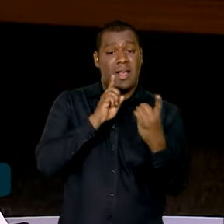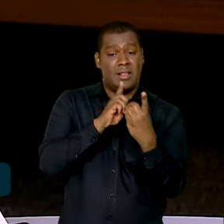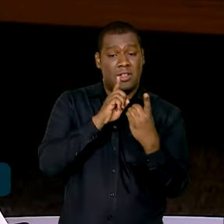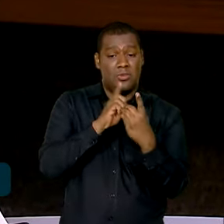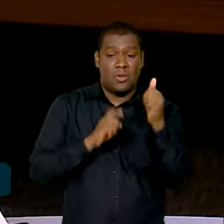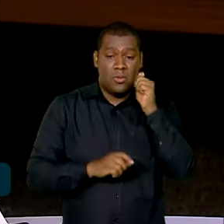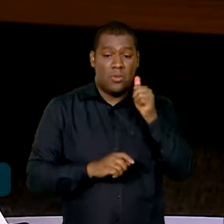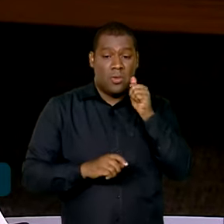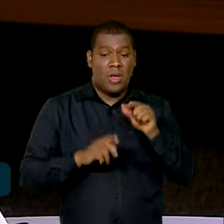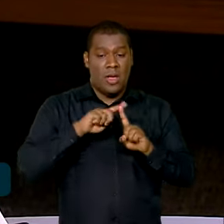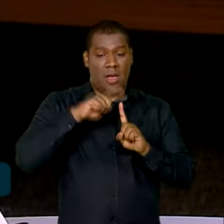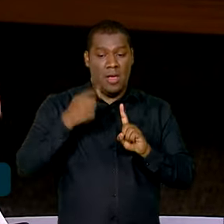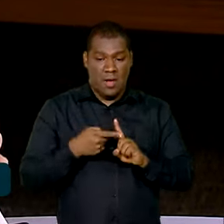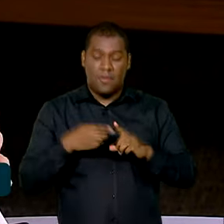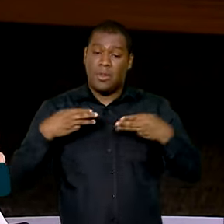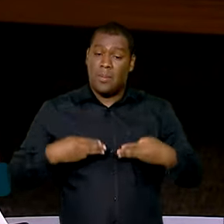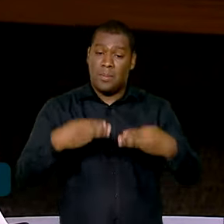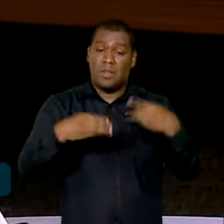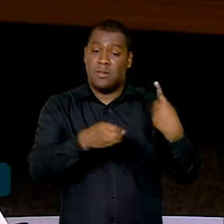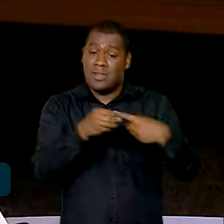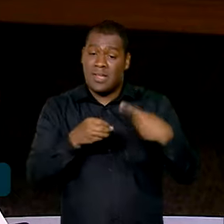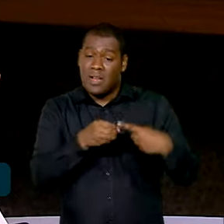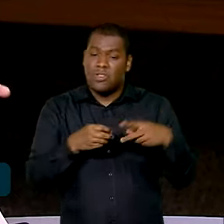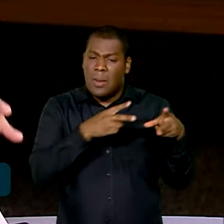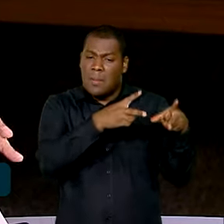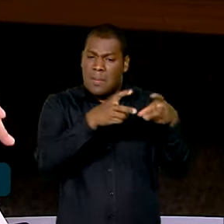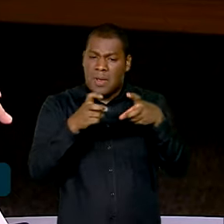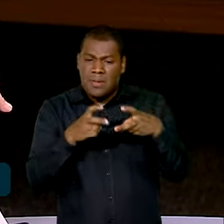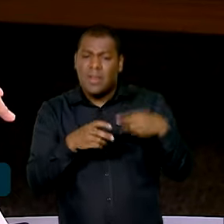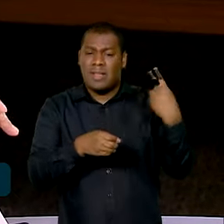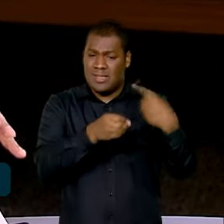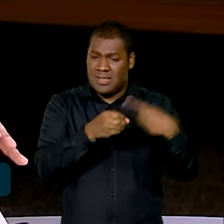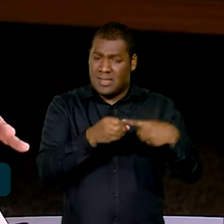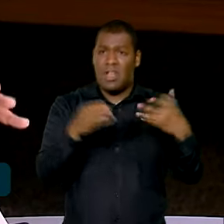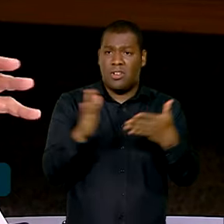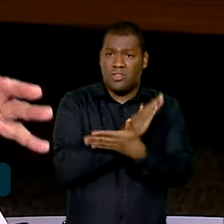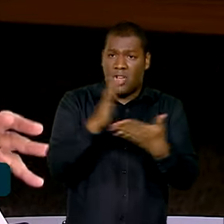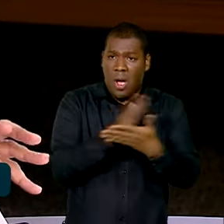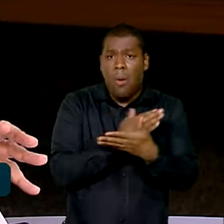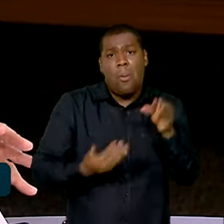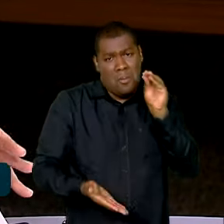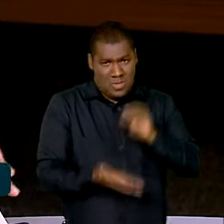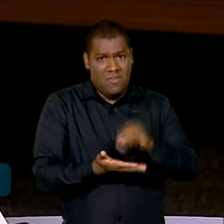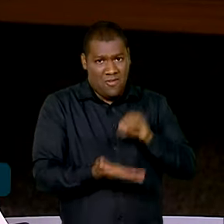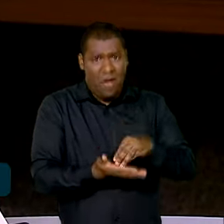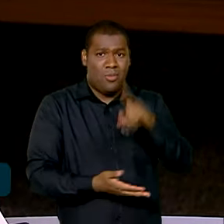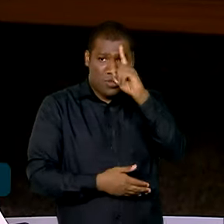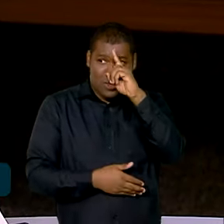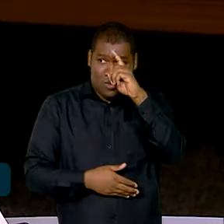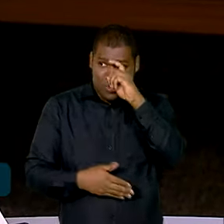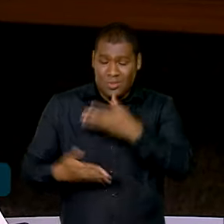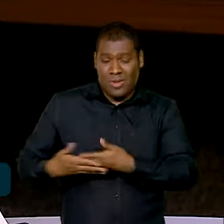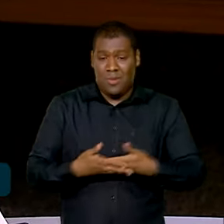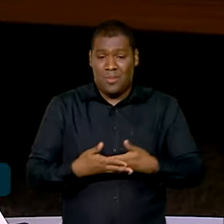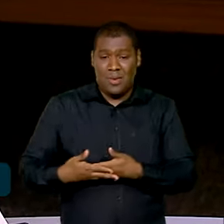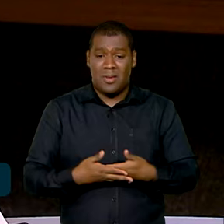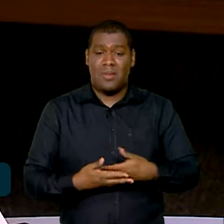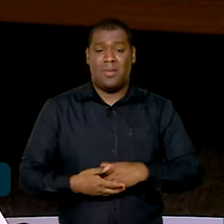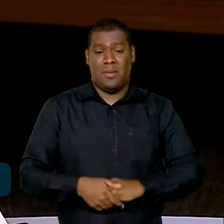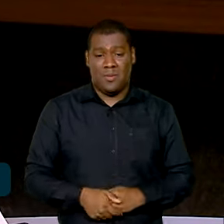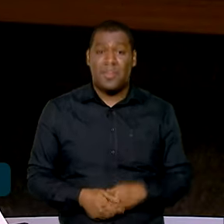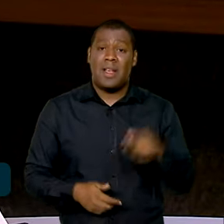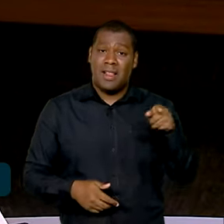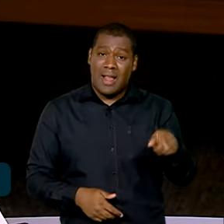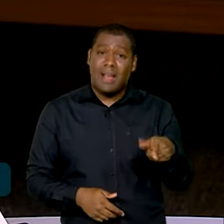portanto, o Ministério das Cidades identificou os vazios assistenciais no país inteiro e classificando